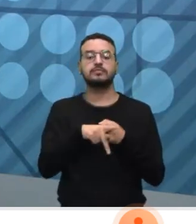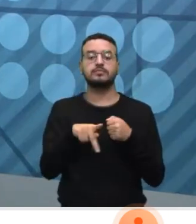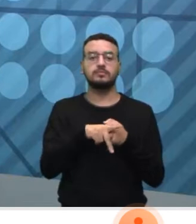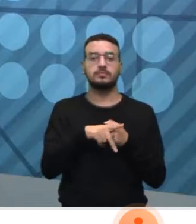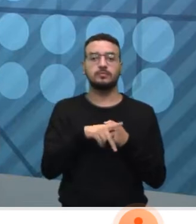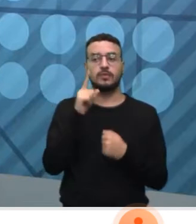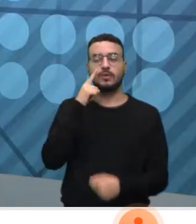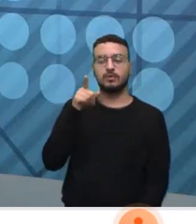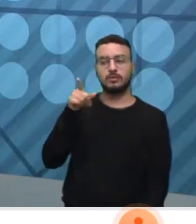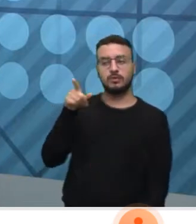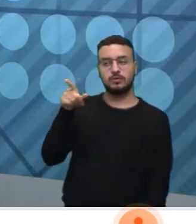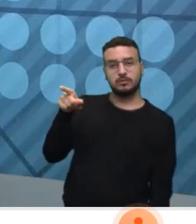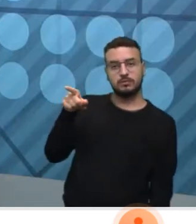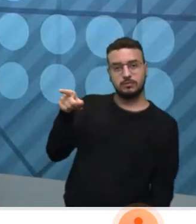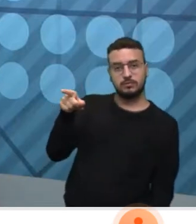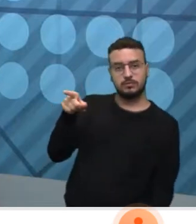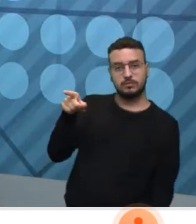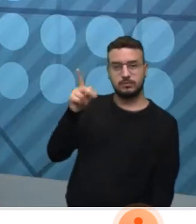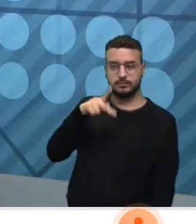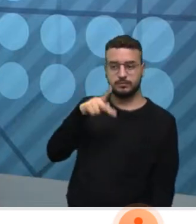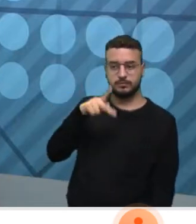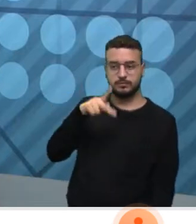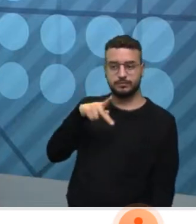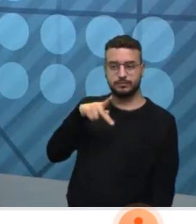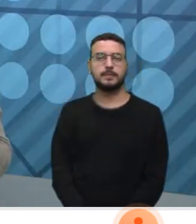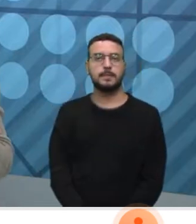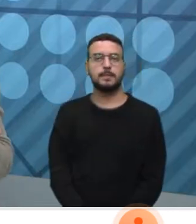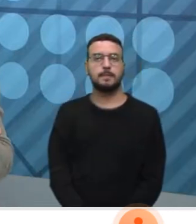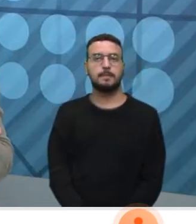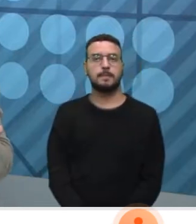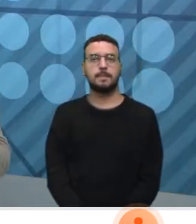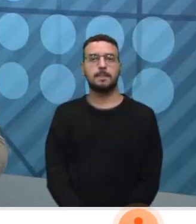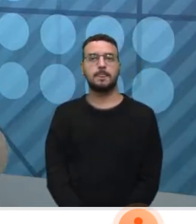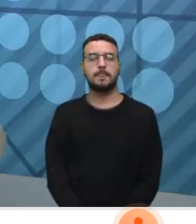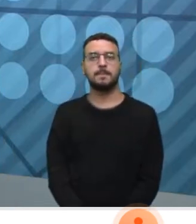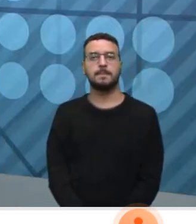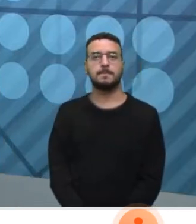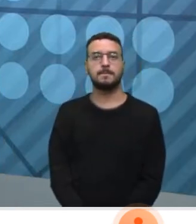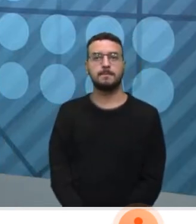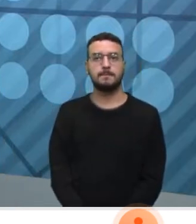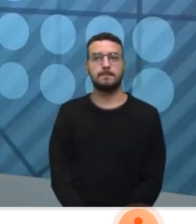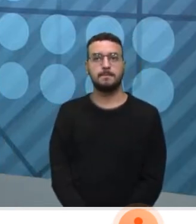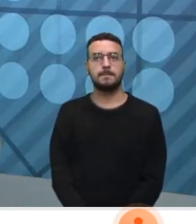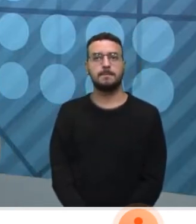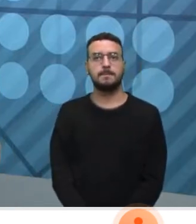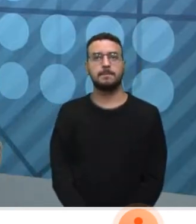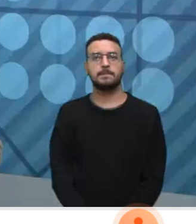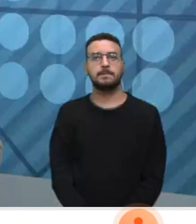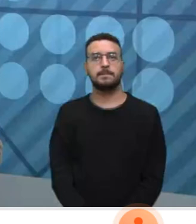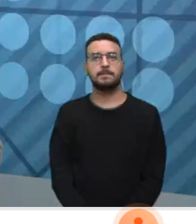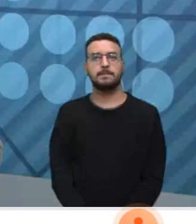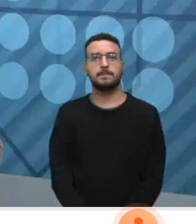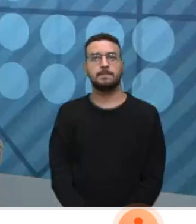professora, você, se conversando, né? Você, diretor, ou